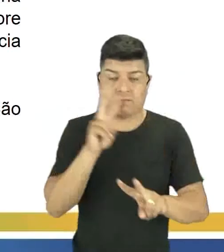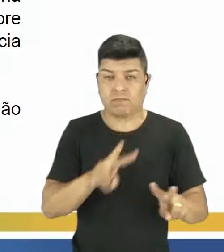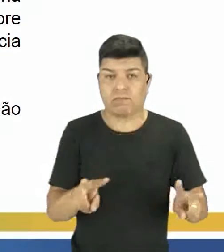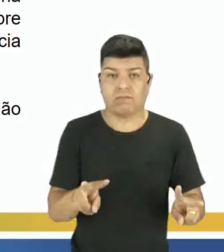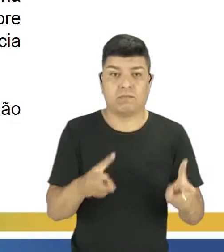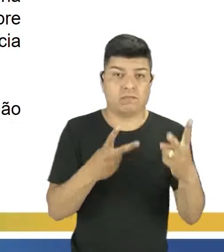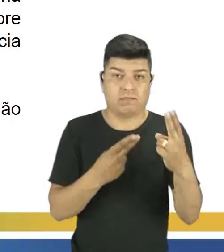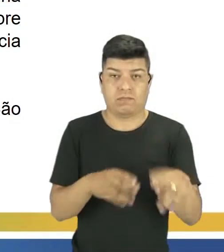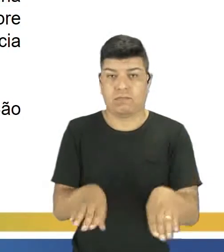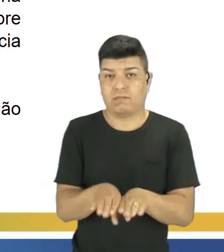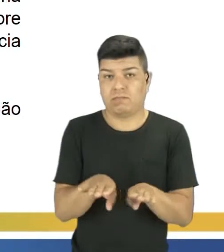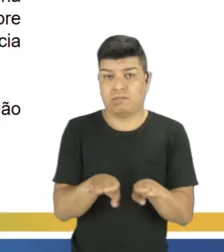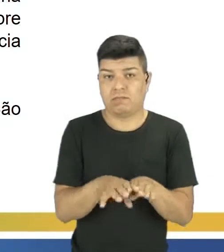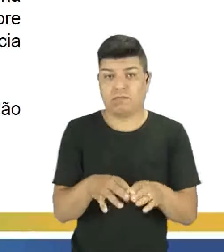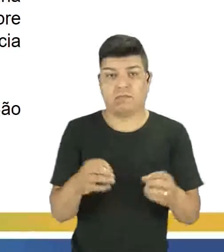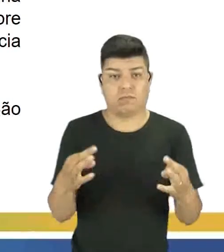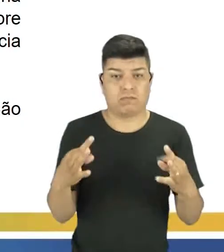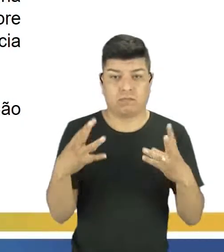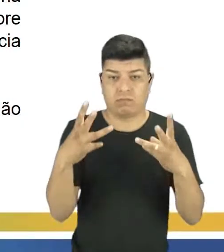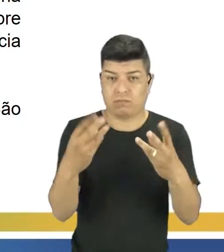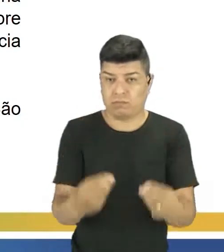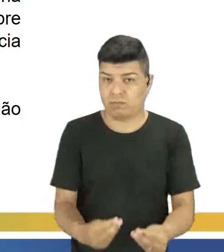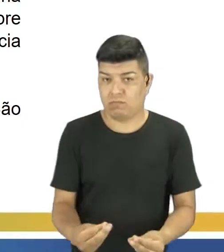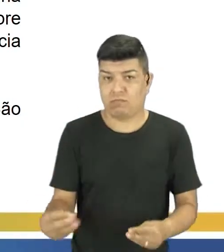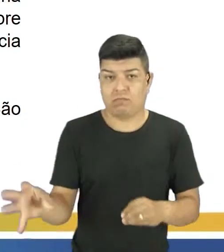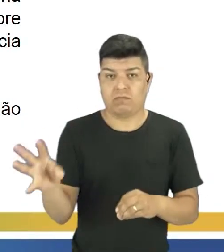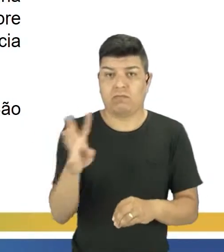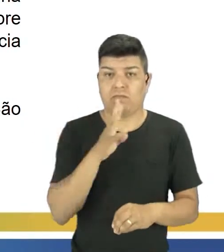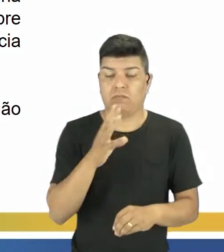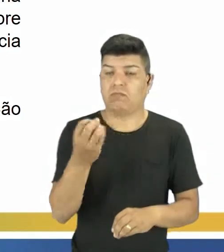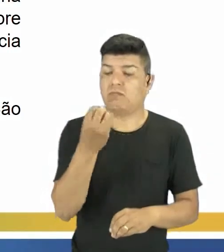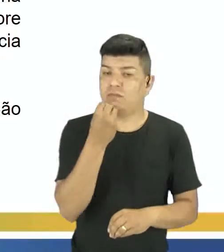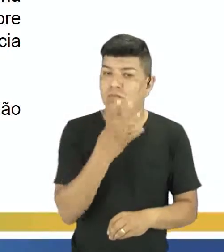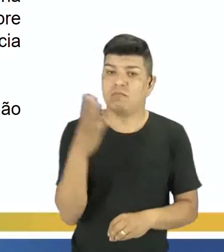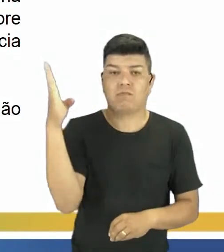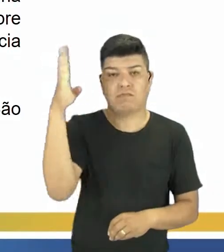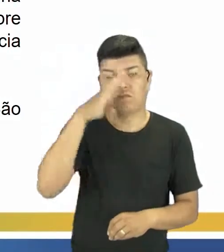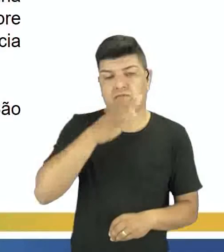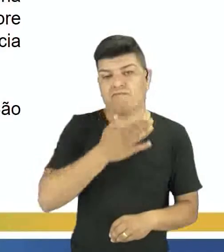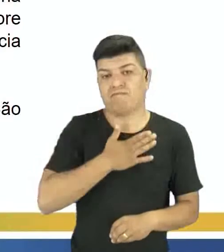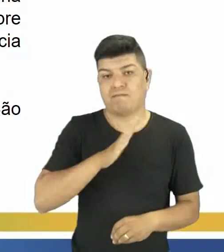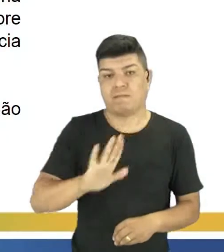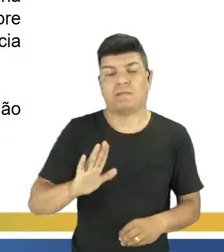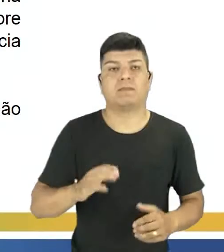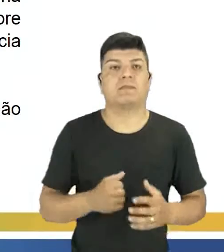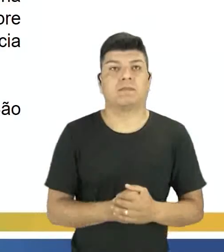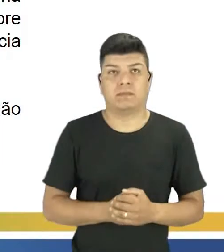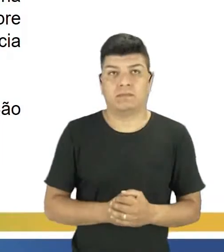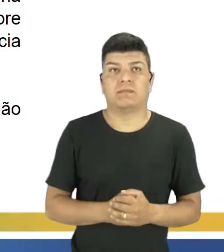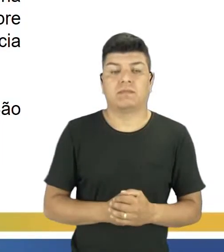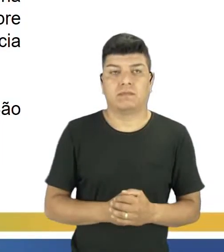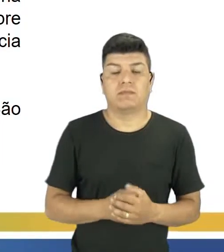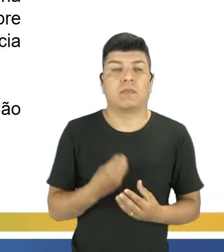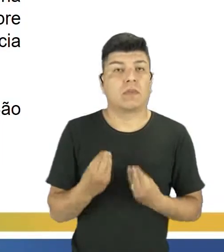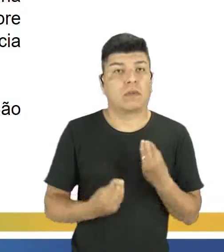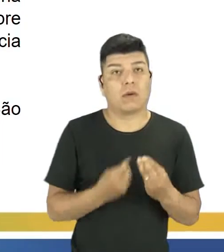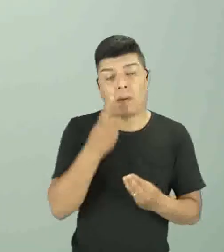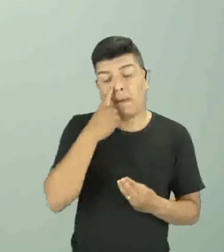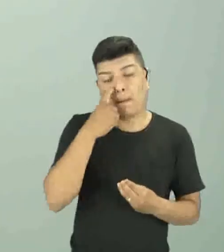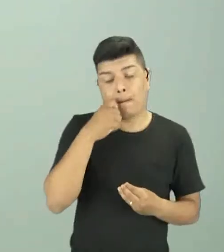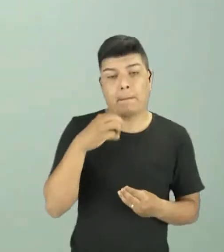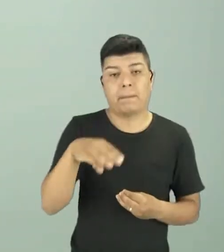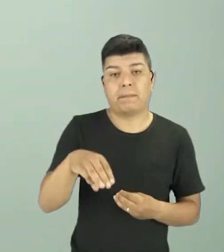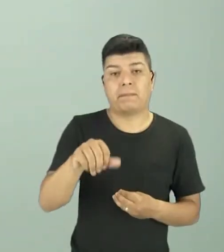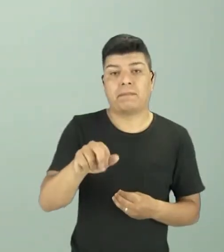mesmo tempo, numa essência total de bom ou de mau gosto, ok? Isso é como Marcel